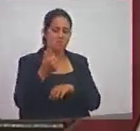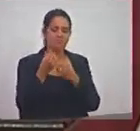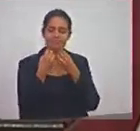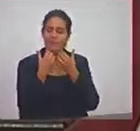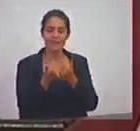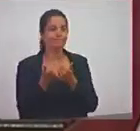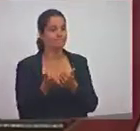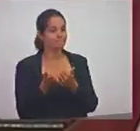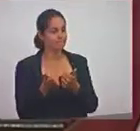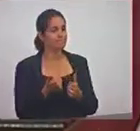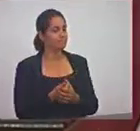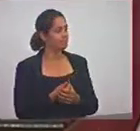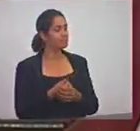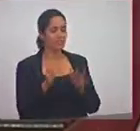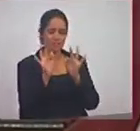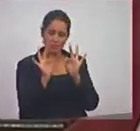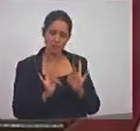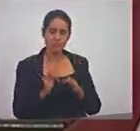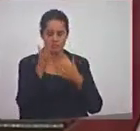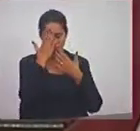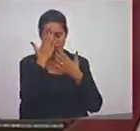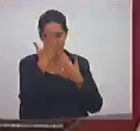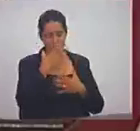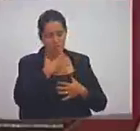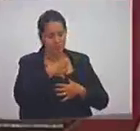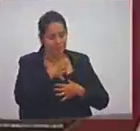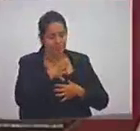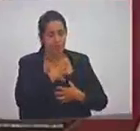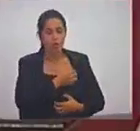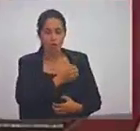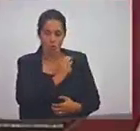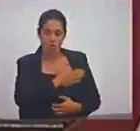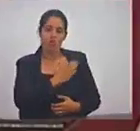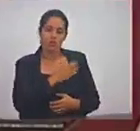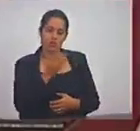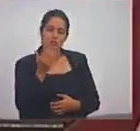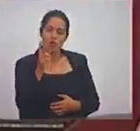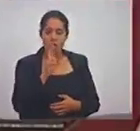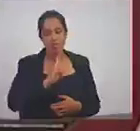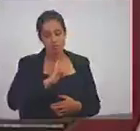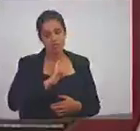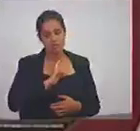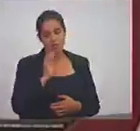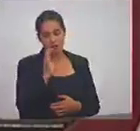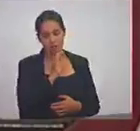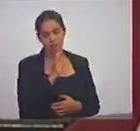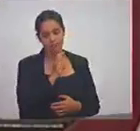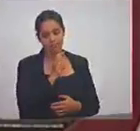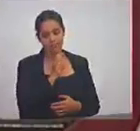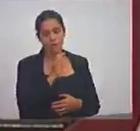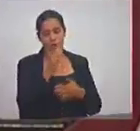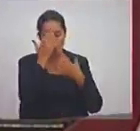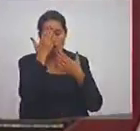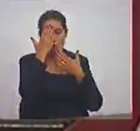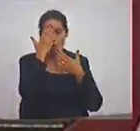para o bem. Então, fico muito feliz e agradeço do coração, Rolandinho, pelo atendimento do meu pedido. Não porque atendeu o meu pedido. Ele atendeu o